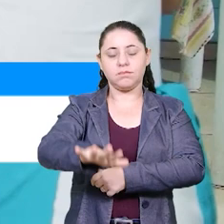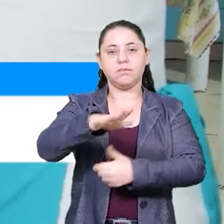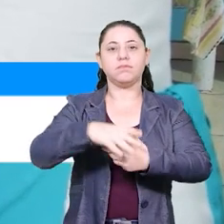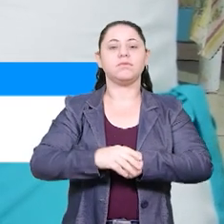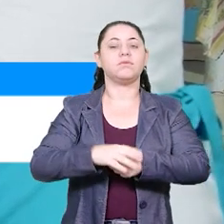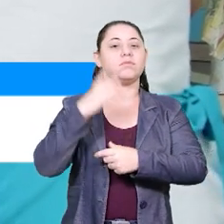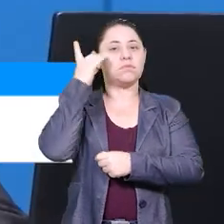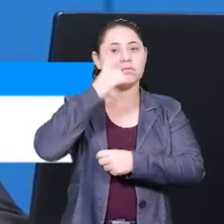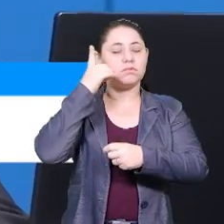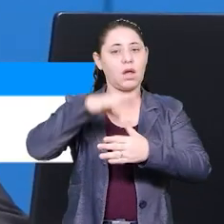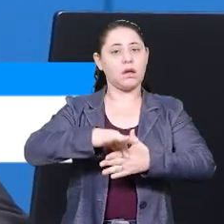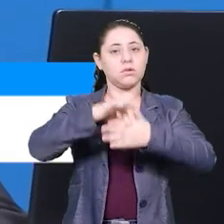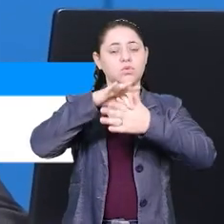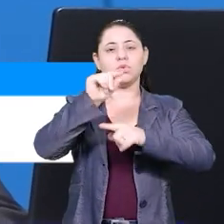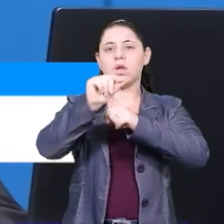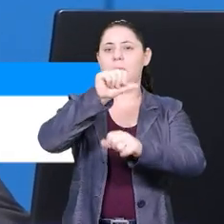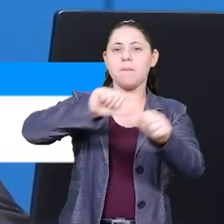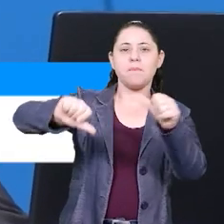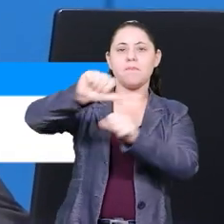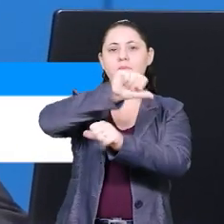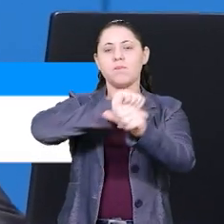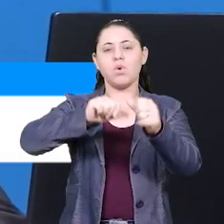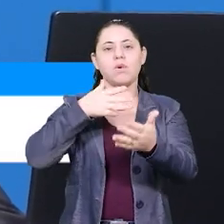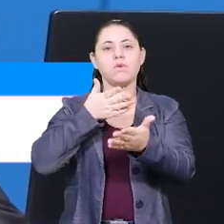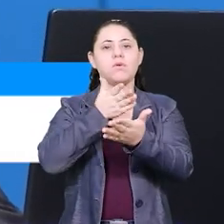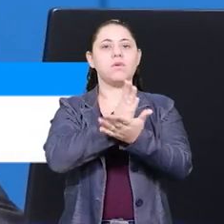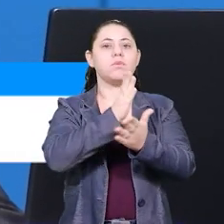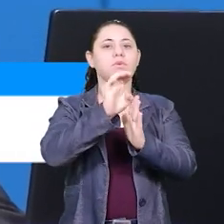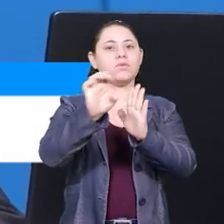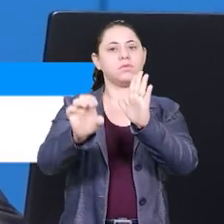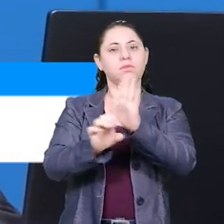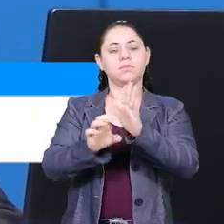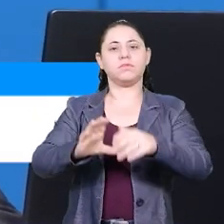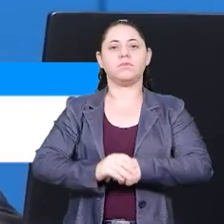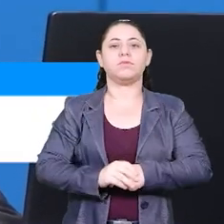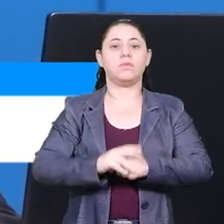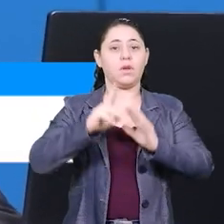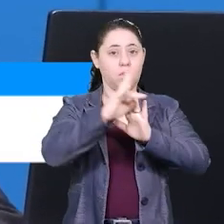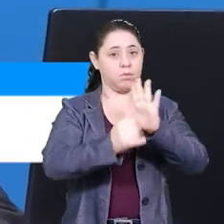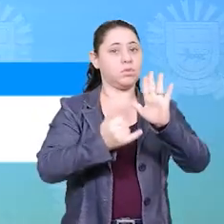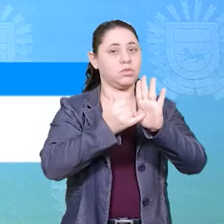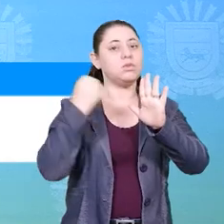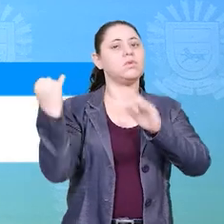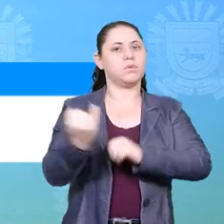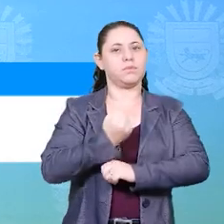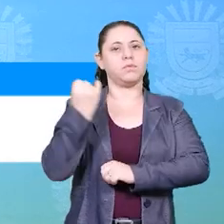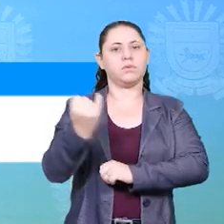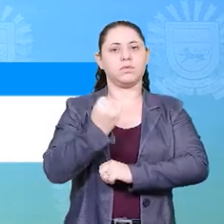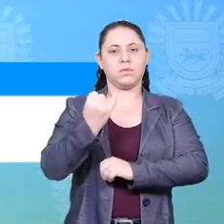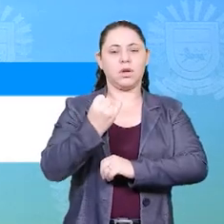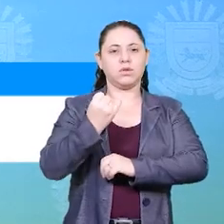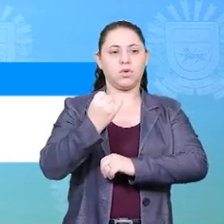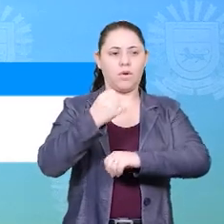no âmbito do Estado o parlamentar destacou o que muda com a aprovação do estatuto